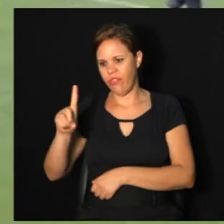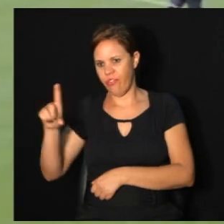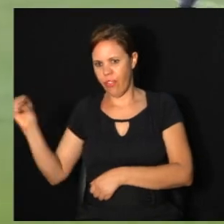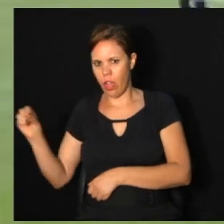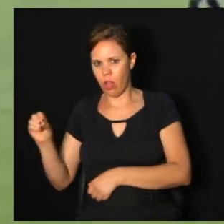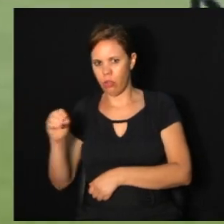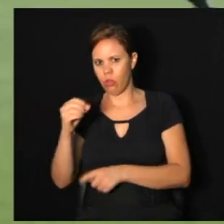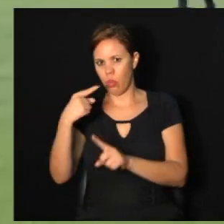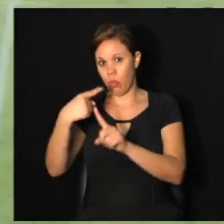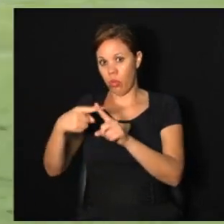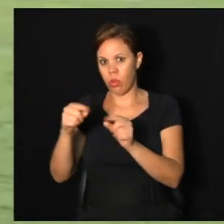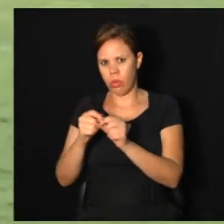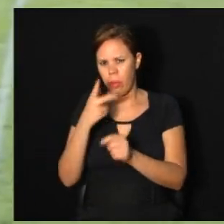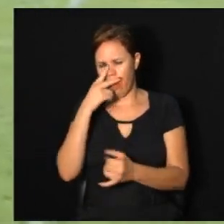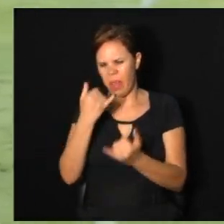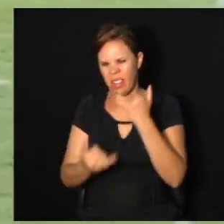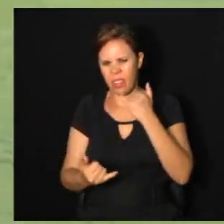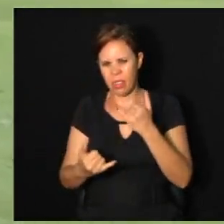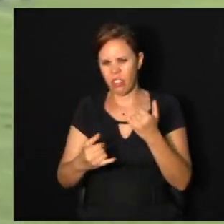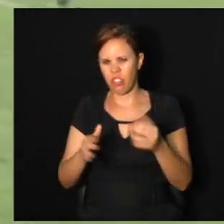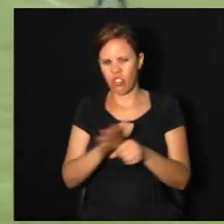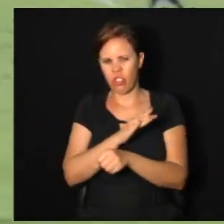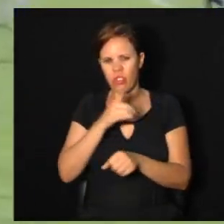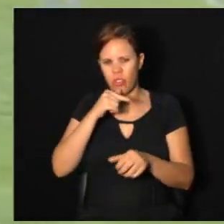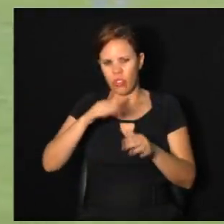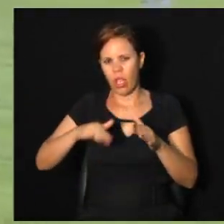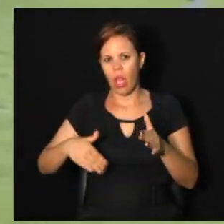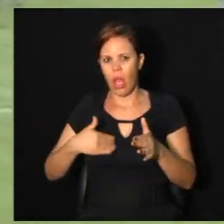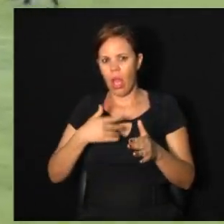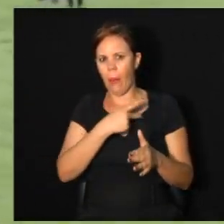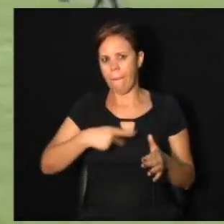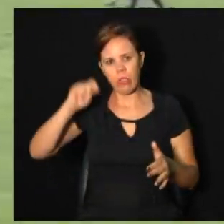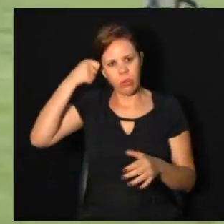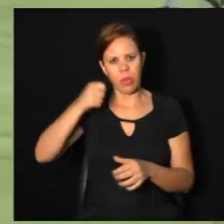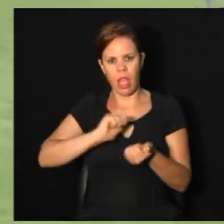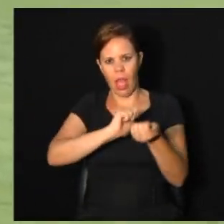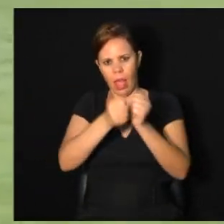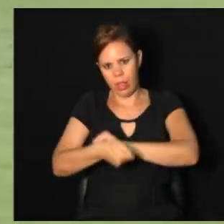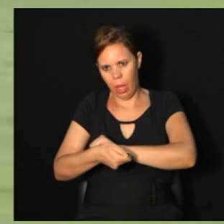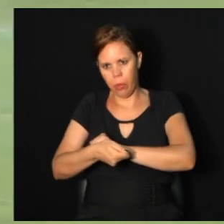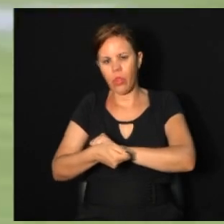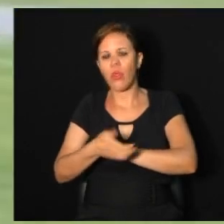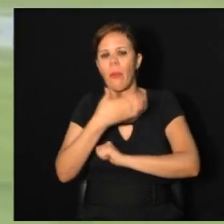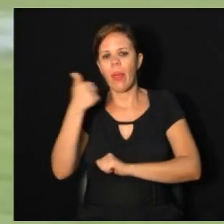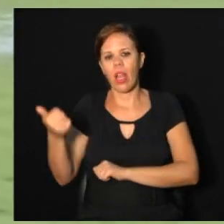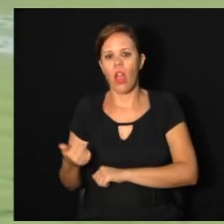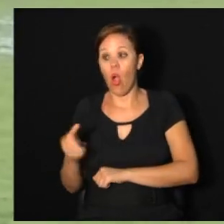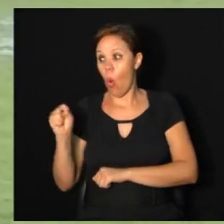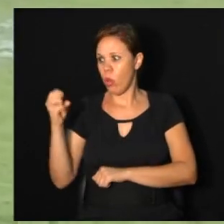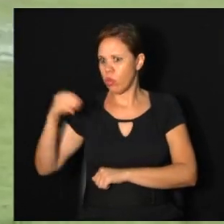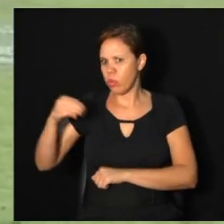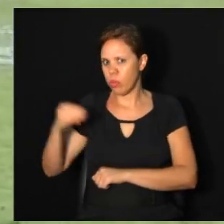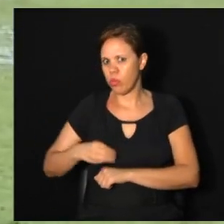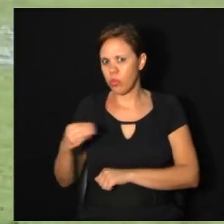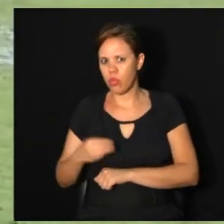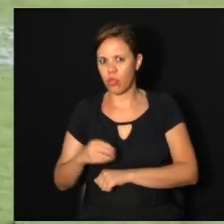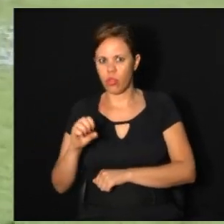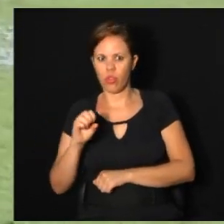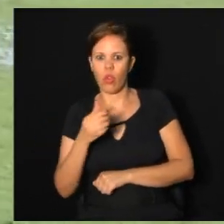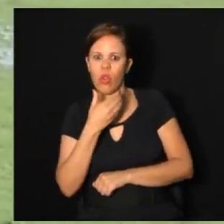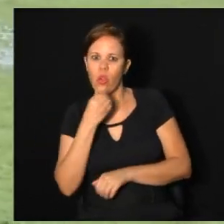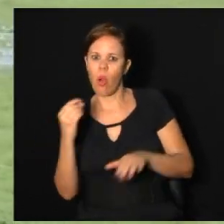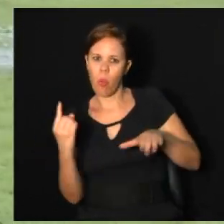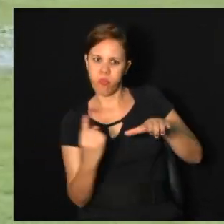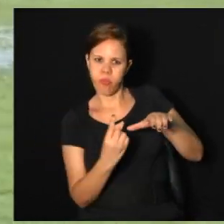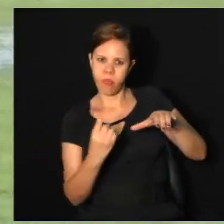piscina. A Ponte Preta se adaptou melhor e logo aos 8 minutos, Sandro arriscou do meio da rua